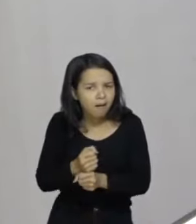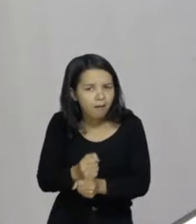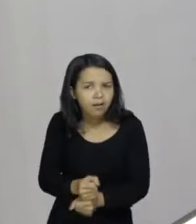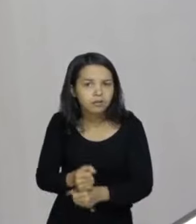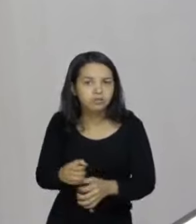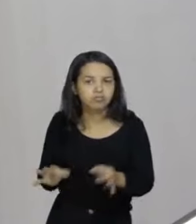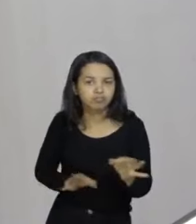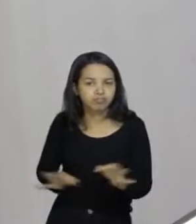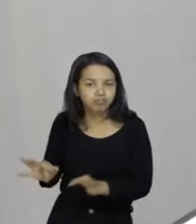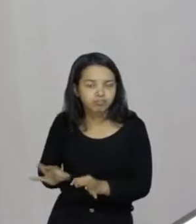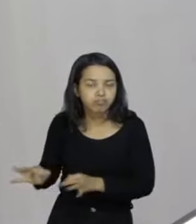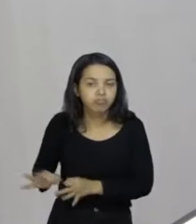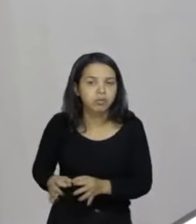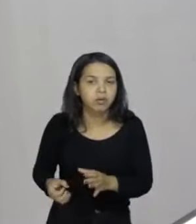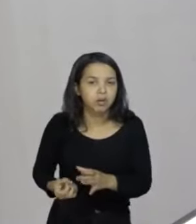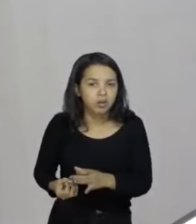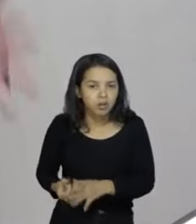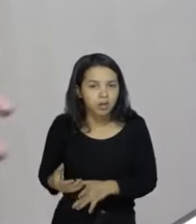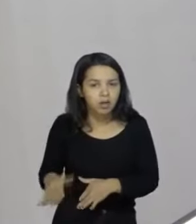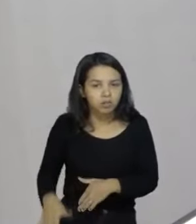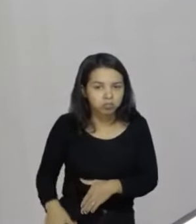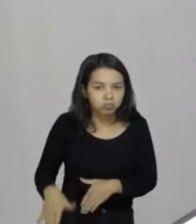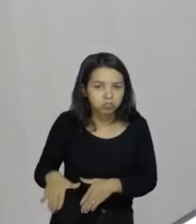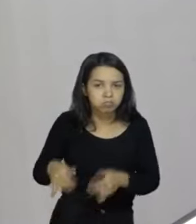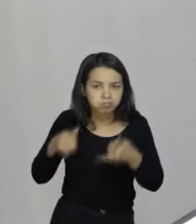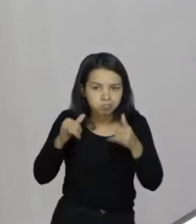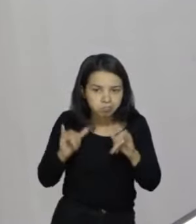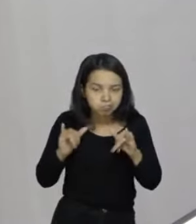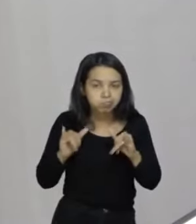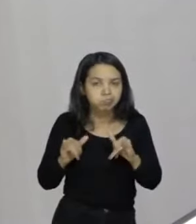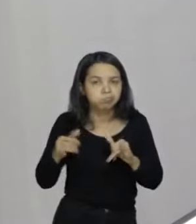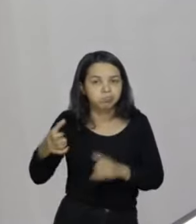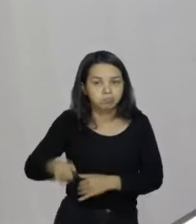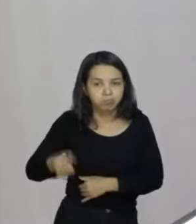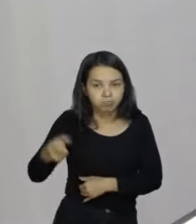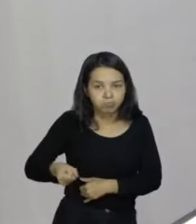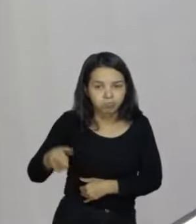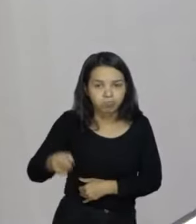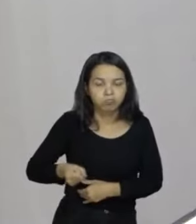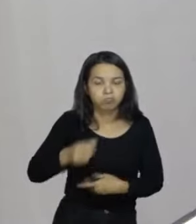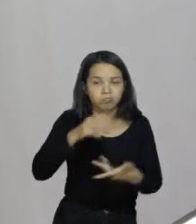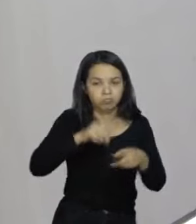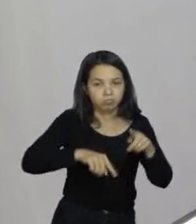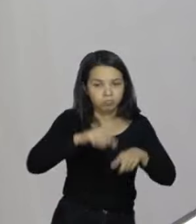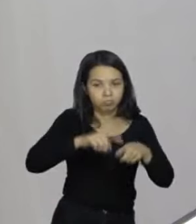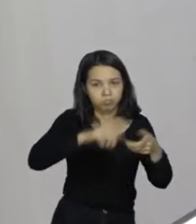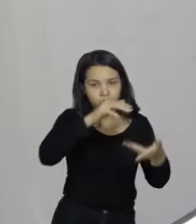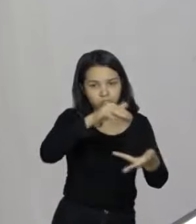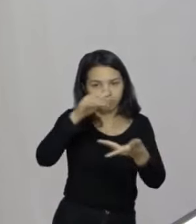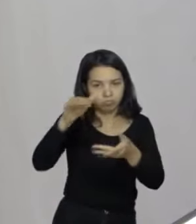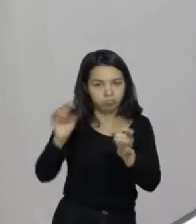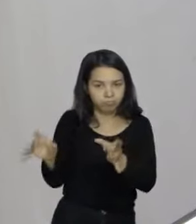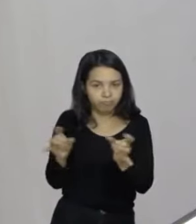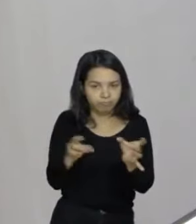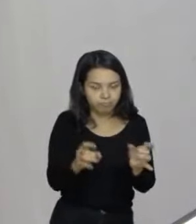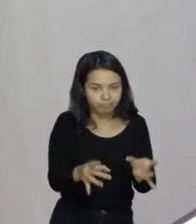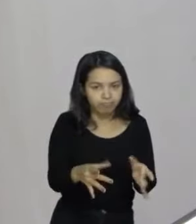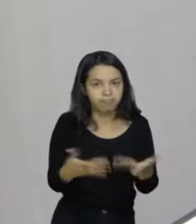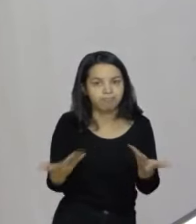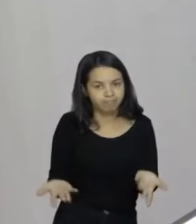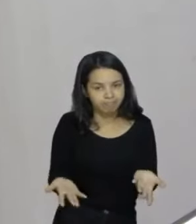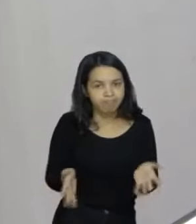da besera da novilha para lactação para o produto chegar na prateleira e ser comercializado então seria isso de minha parte